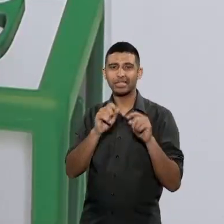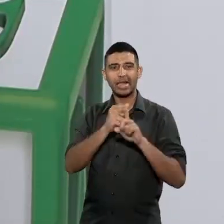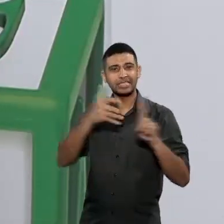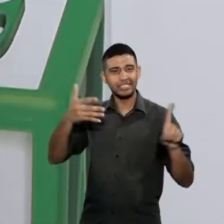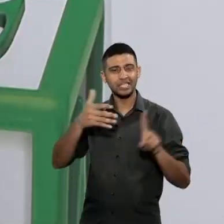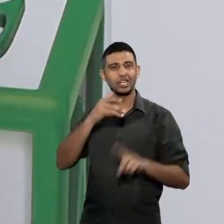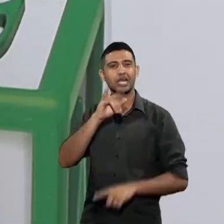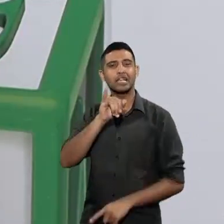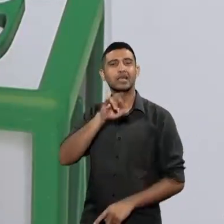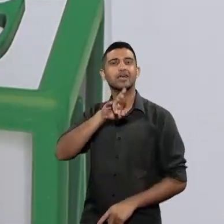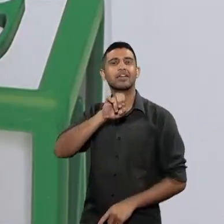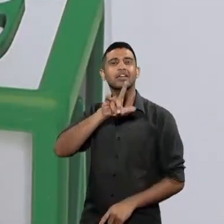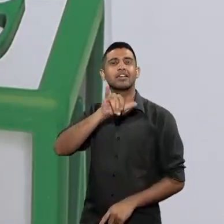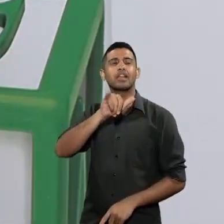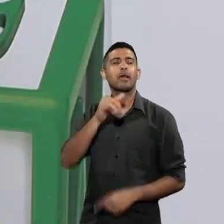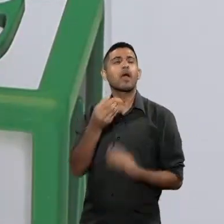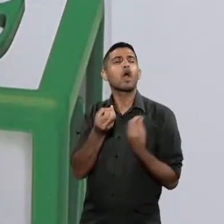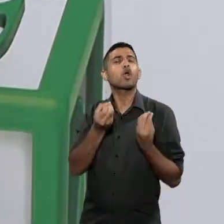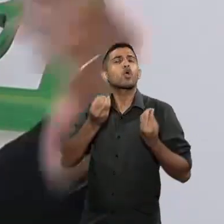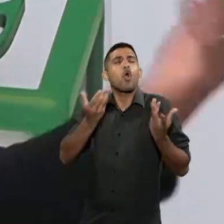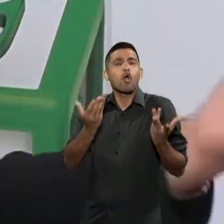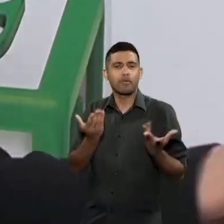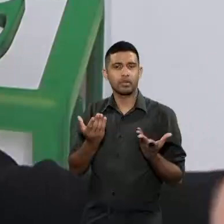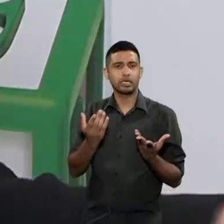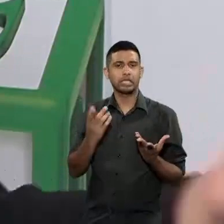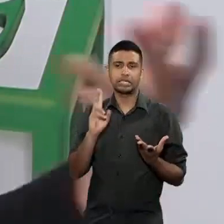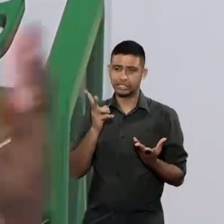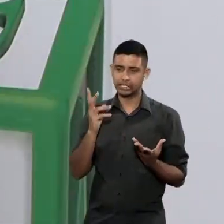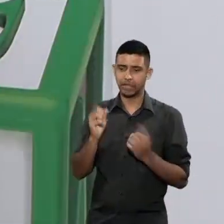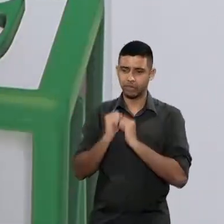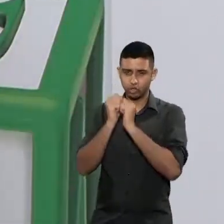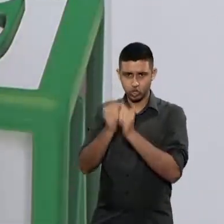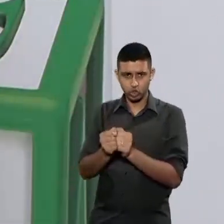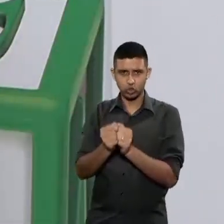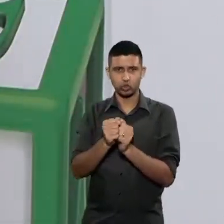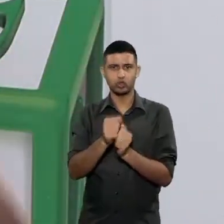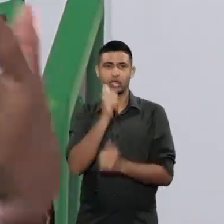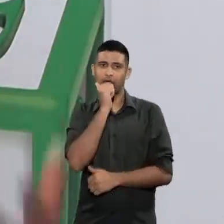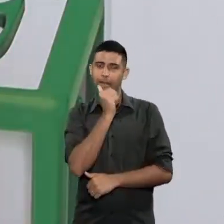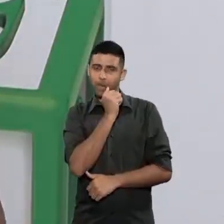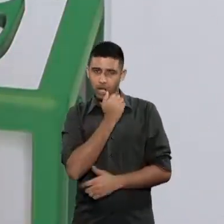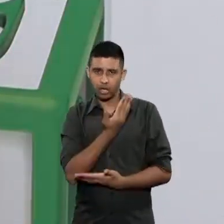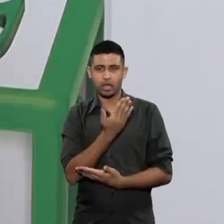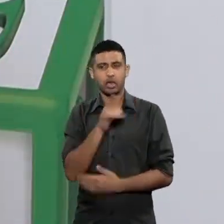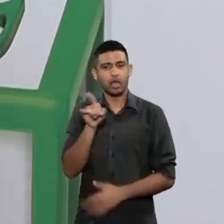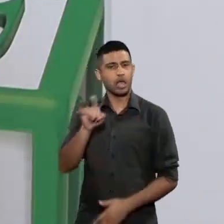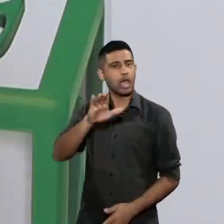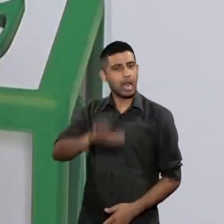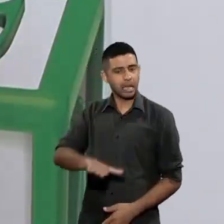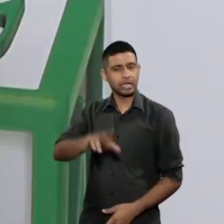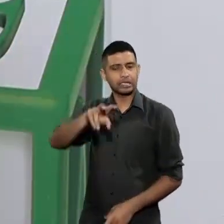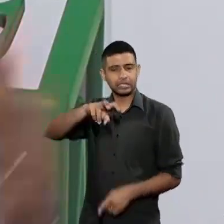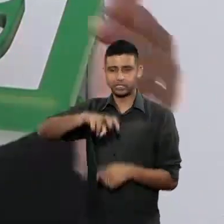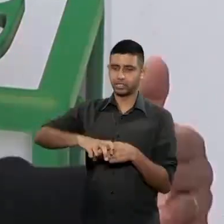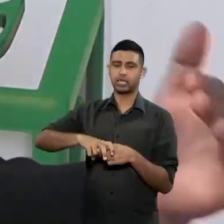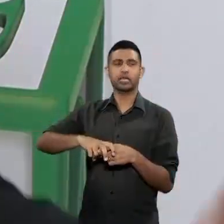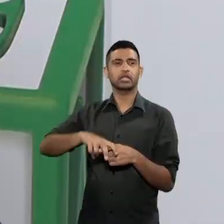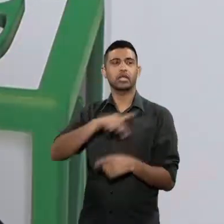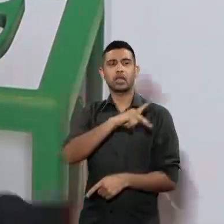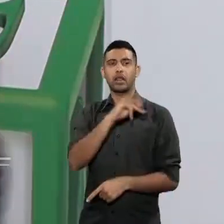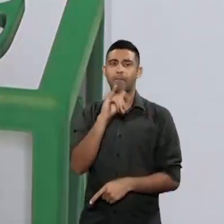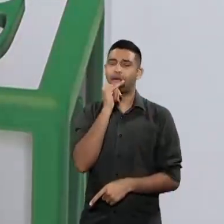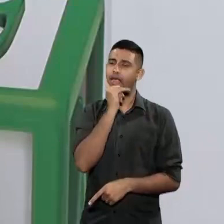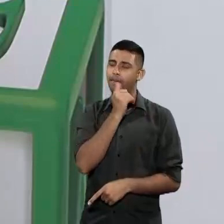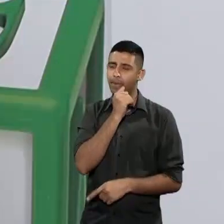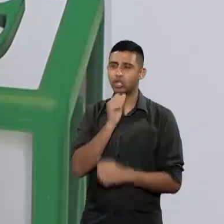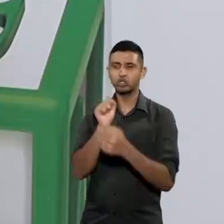Irlen. Essa avaliação a gente faz sempre com o responsável presente, tá? Uhum. A criança faz a avaliação, o